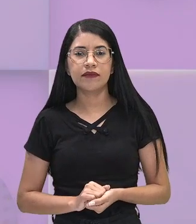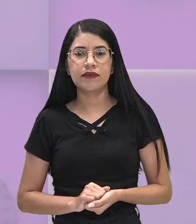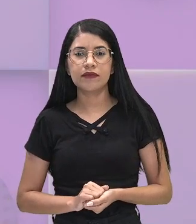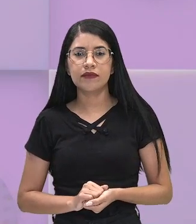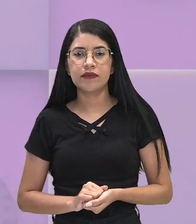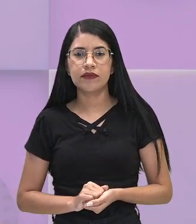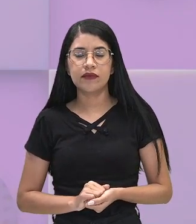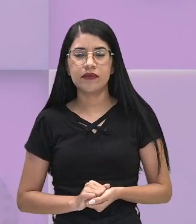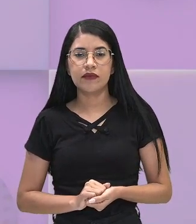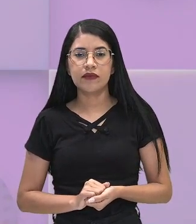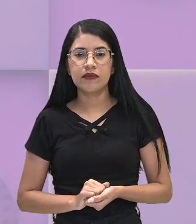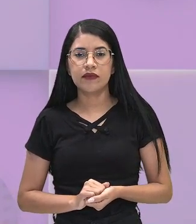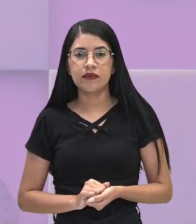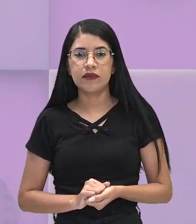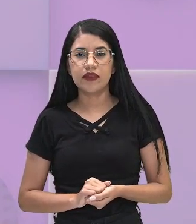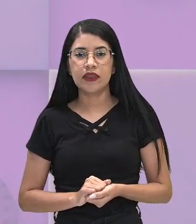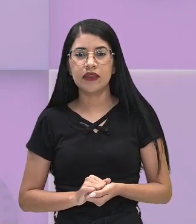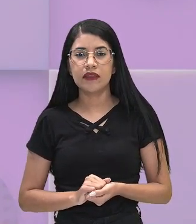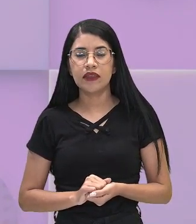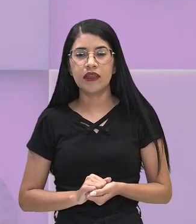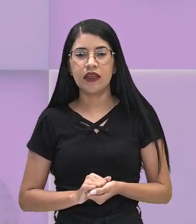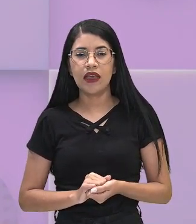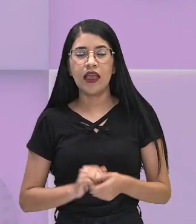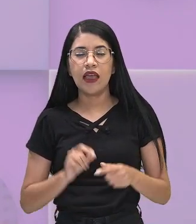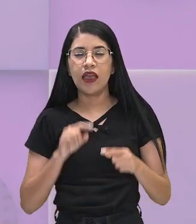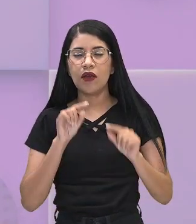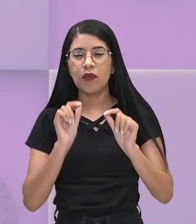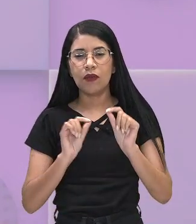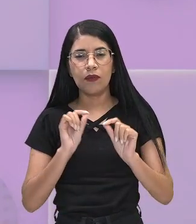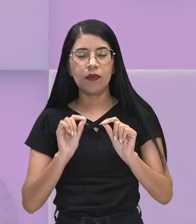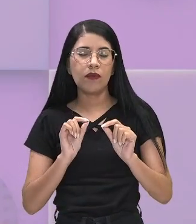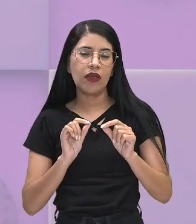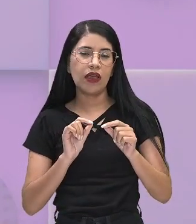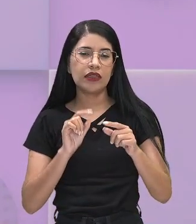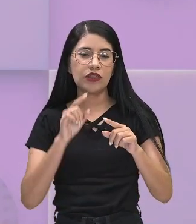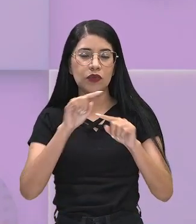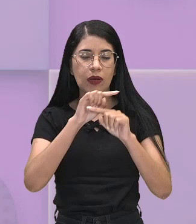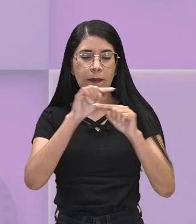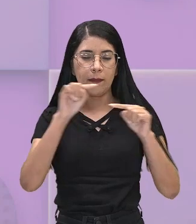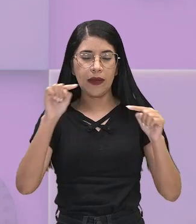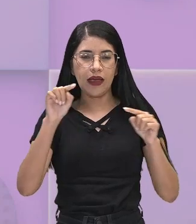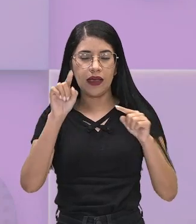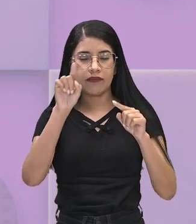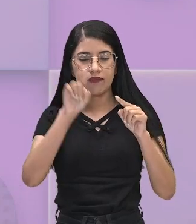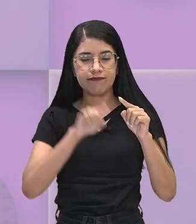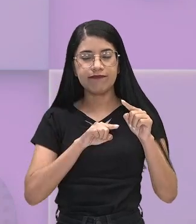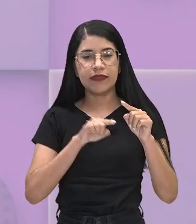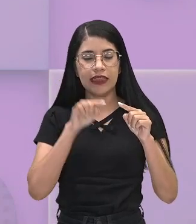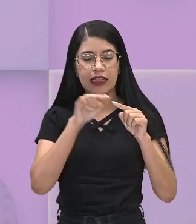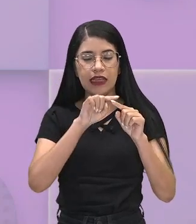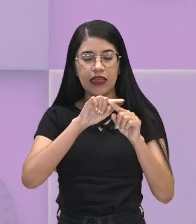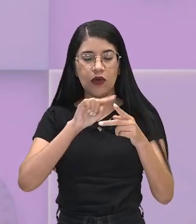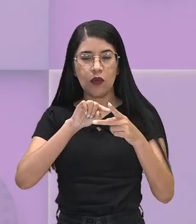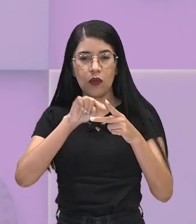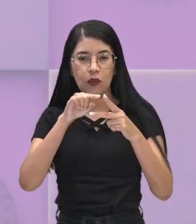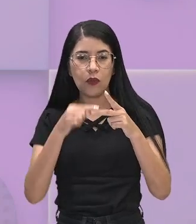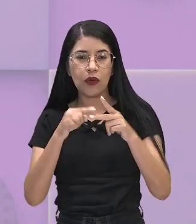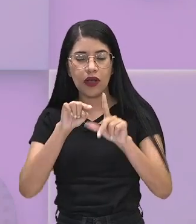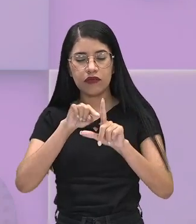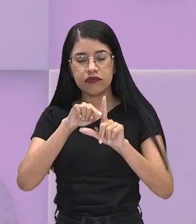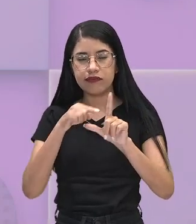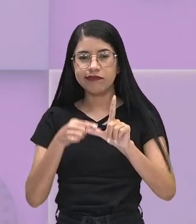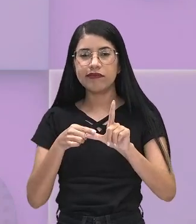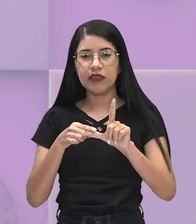no encontro, é a região formada entre duas retas, Então, quando eu tenho um encontro entre